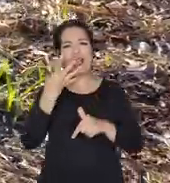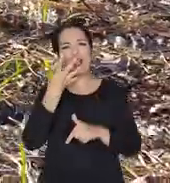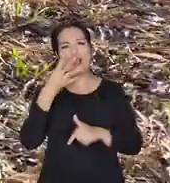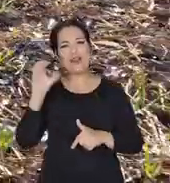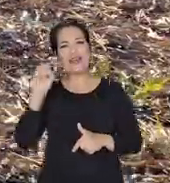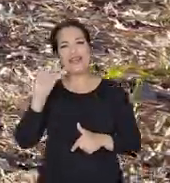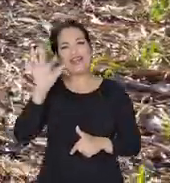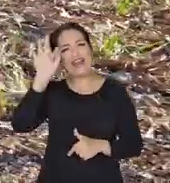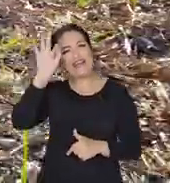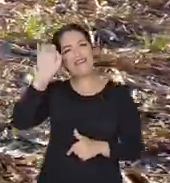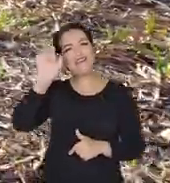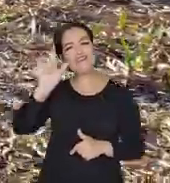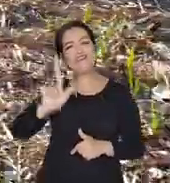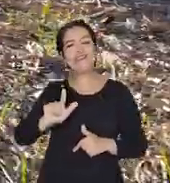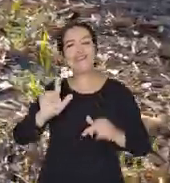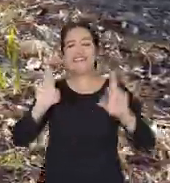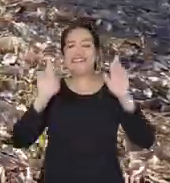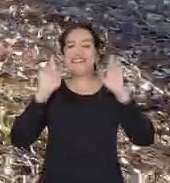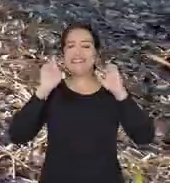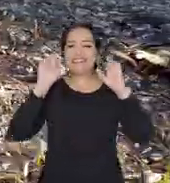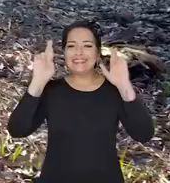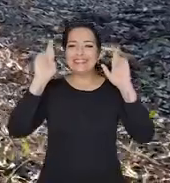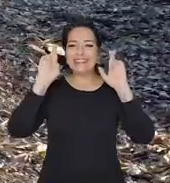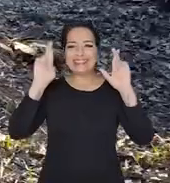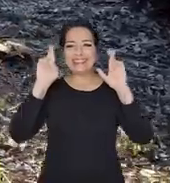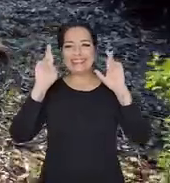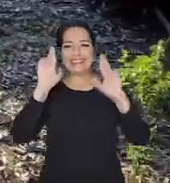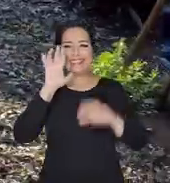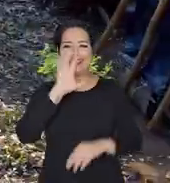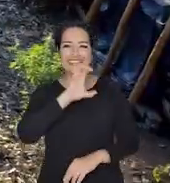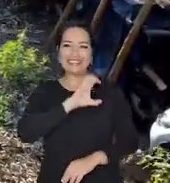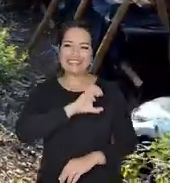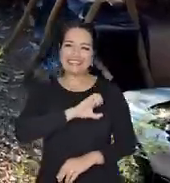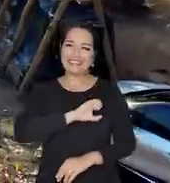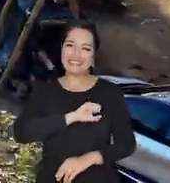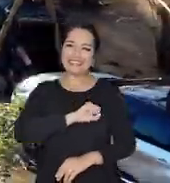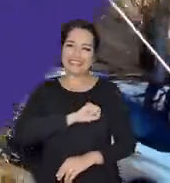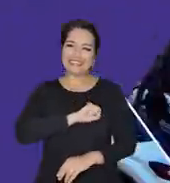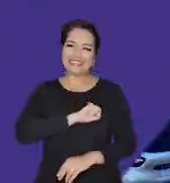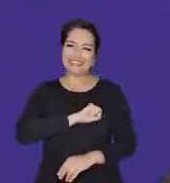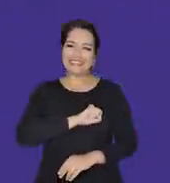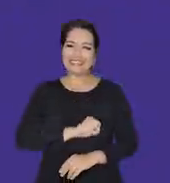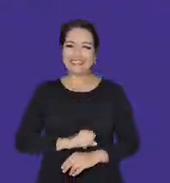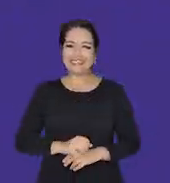fé, esperança e amor.